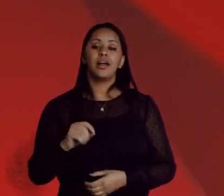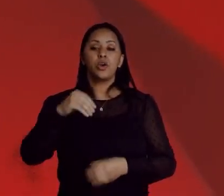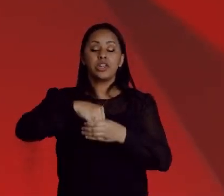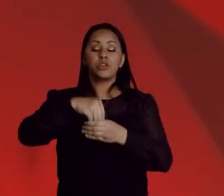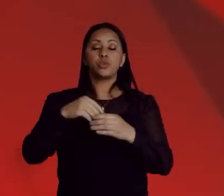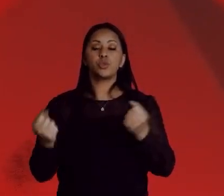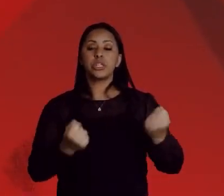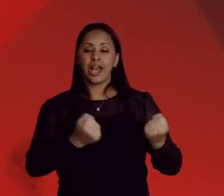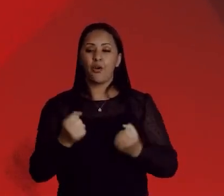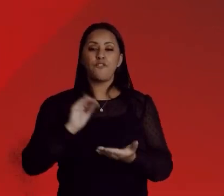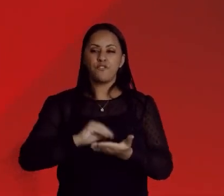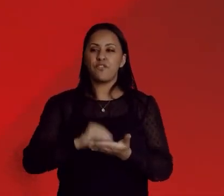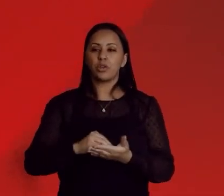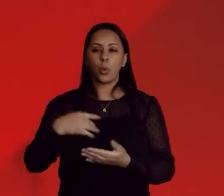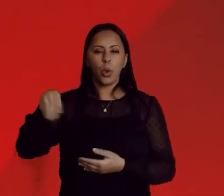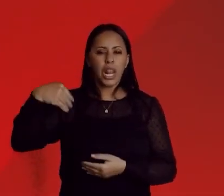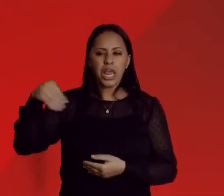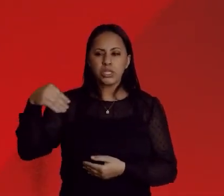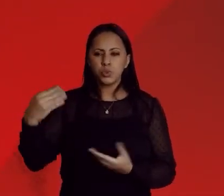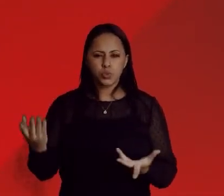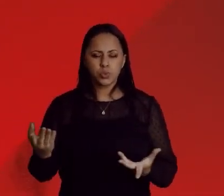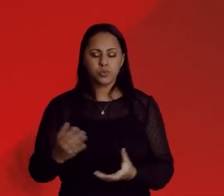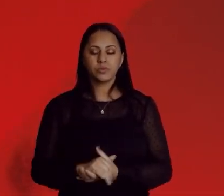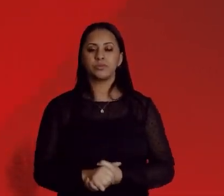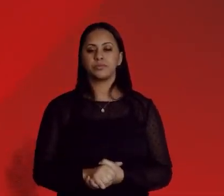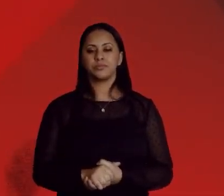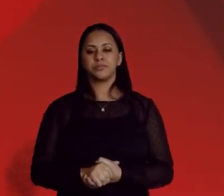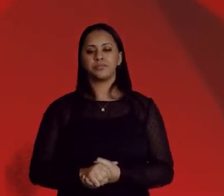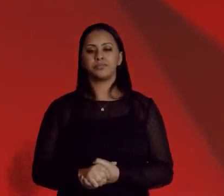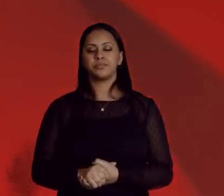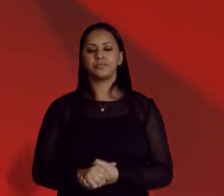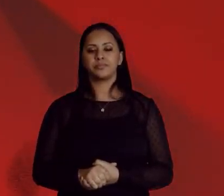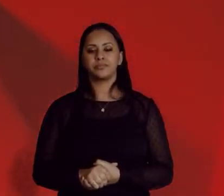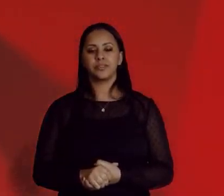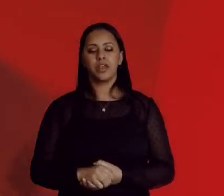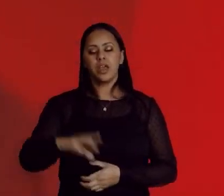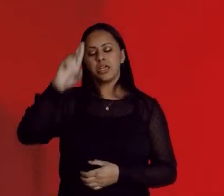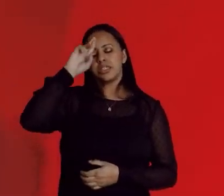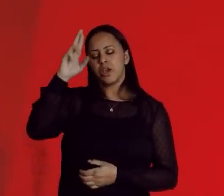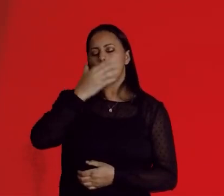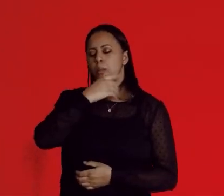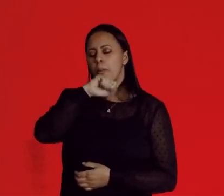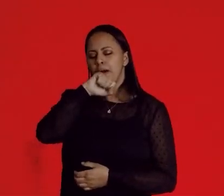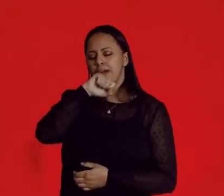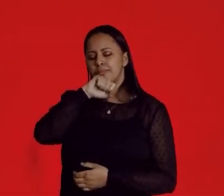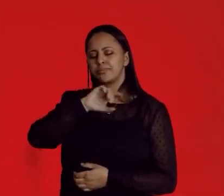acho que tava faltando lenço. O próximo pediu para providenciar aí, tá bom? Senhor meu Deus e meu Pai,